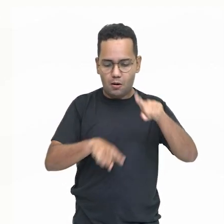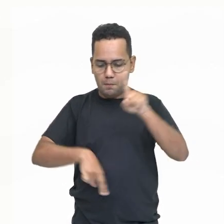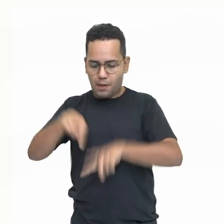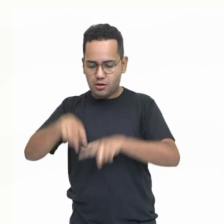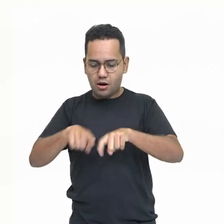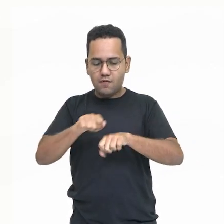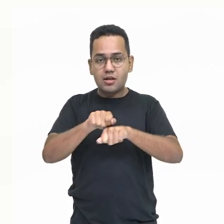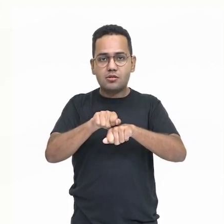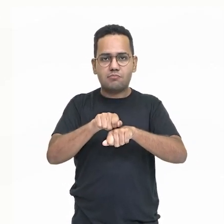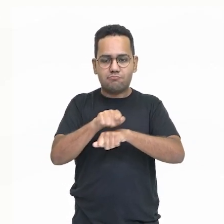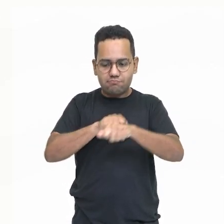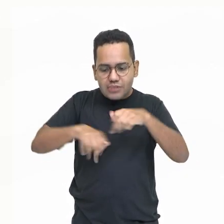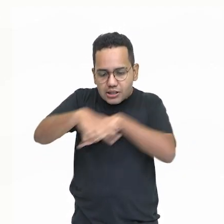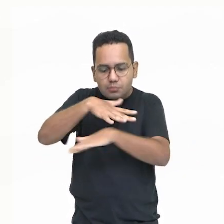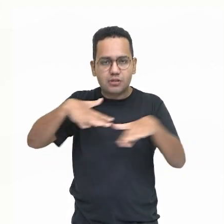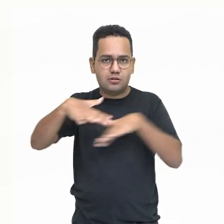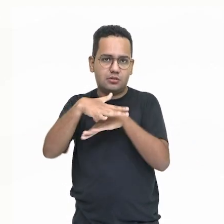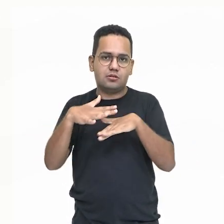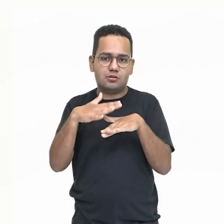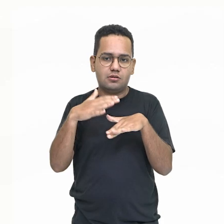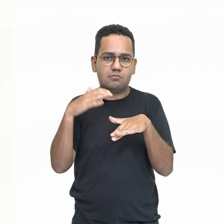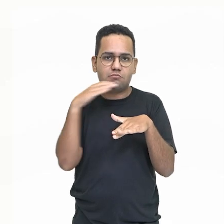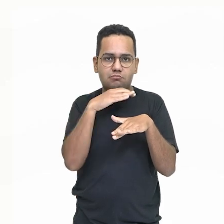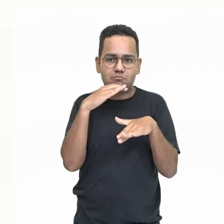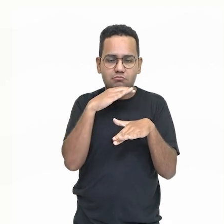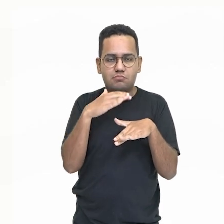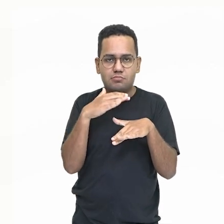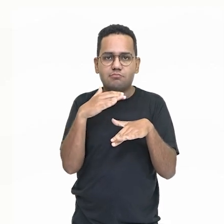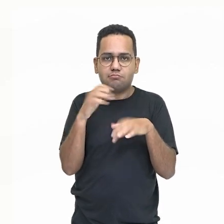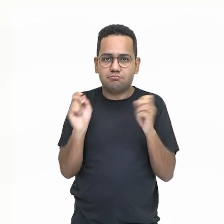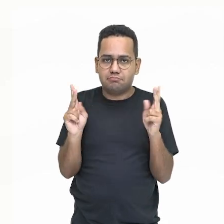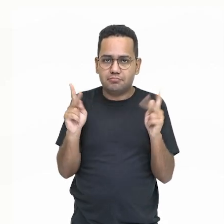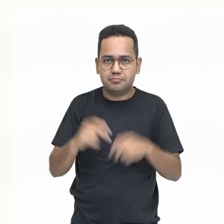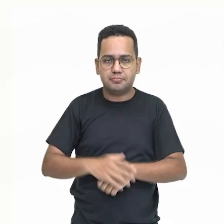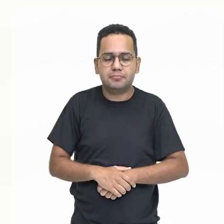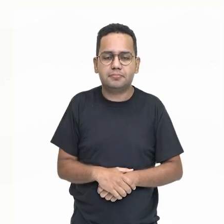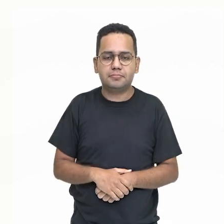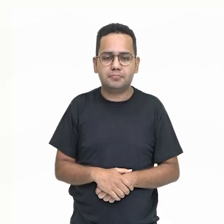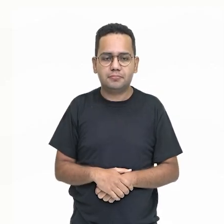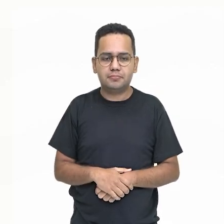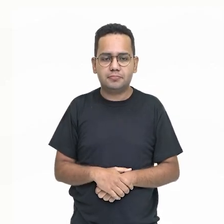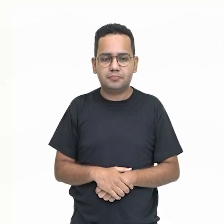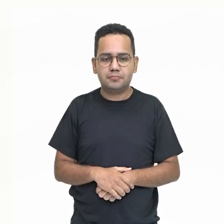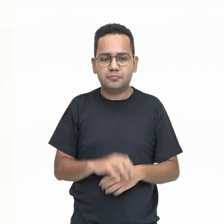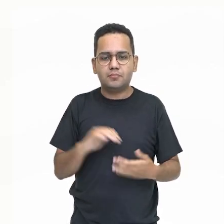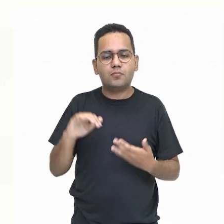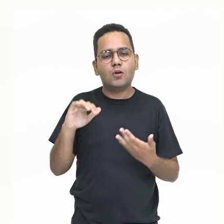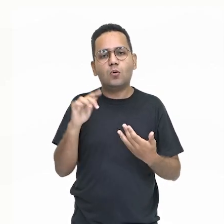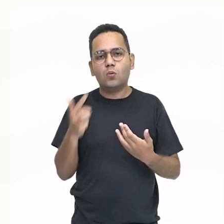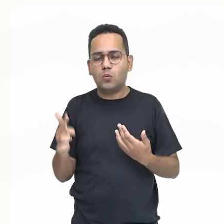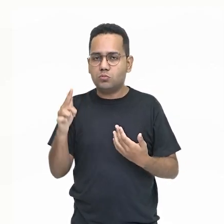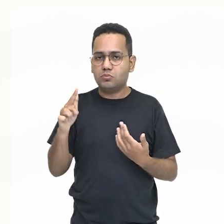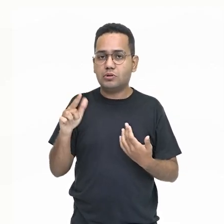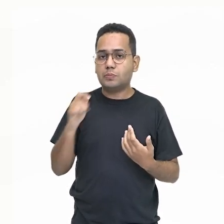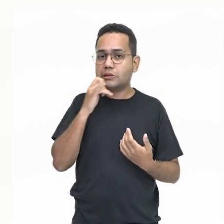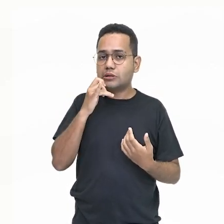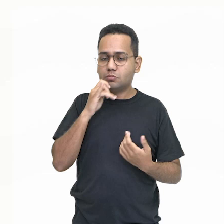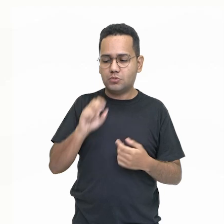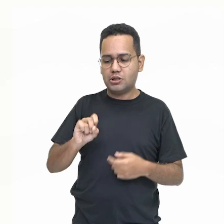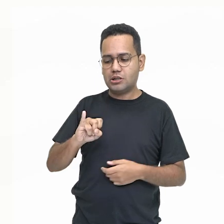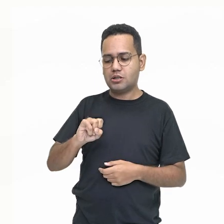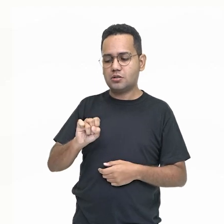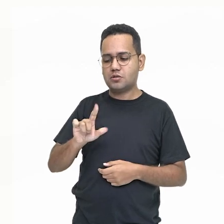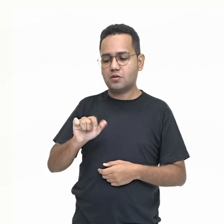partícula, sem transporte de matéria. Muito bem. E o isolante, ou seja, você tem